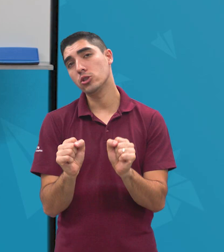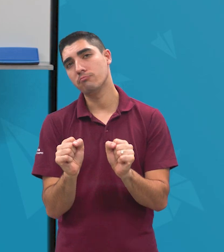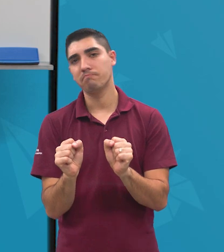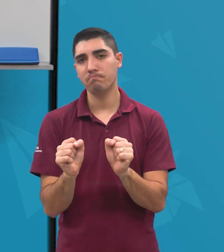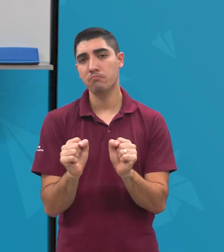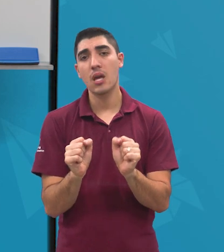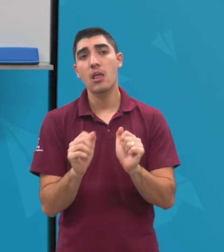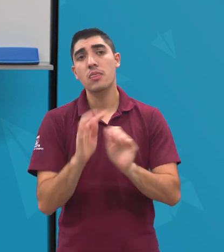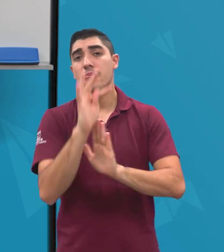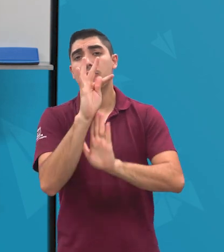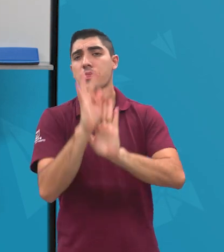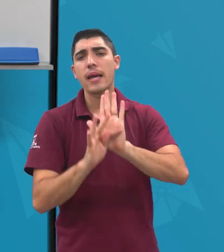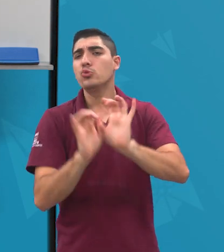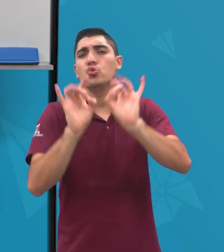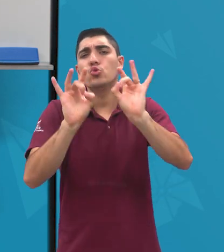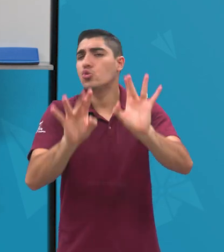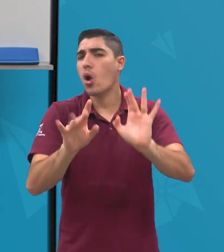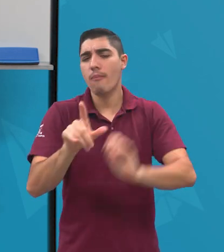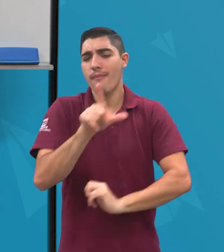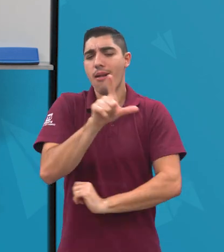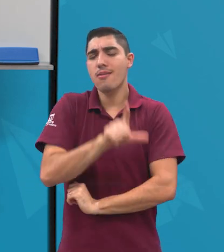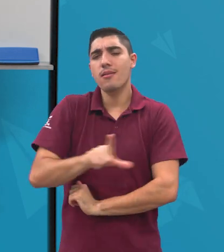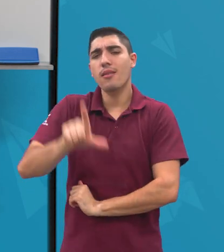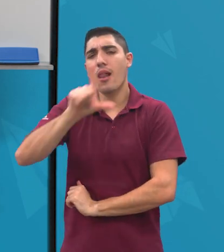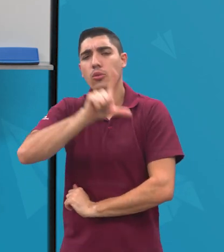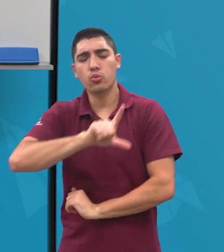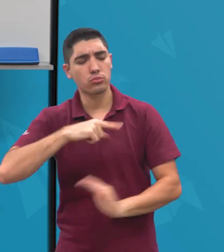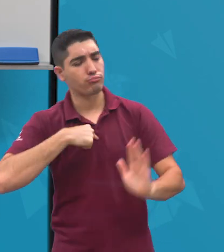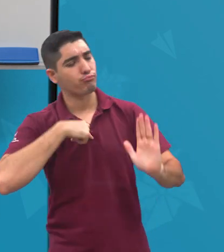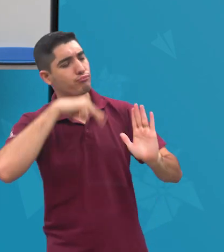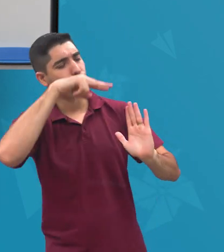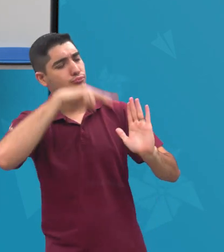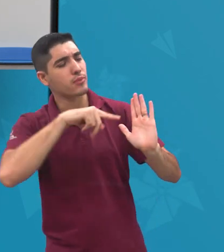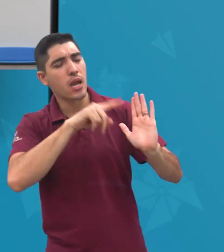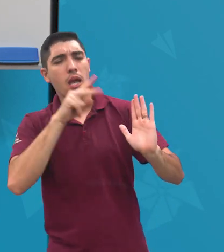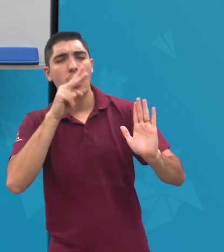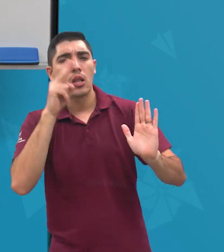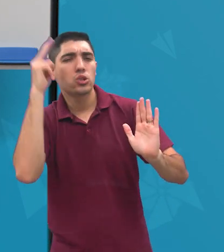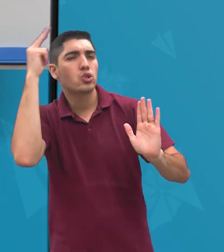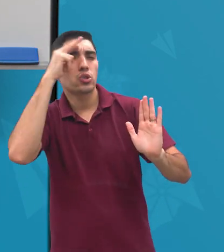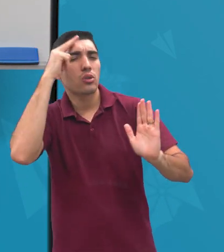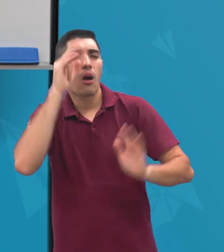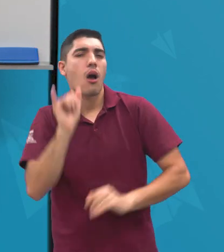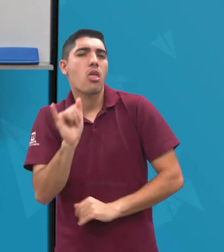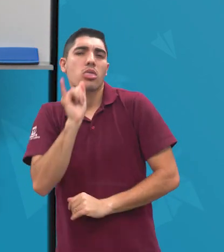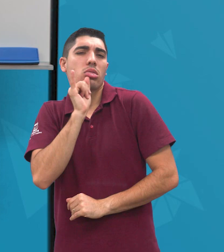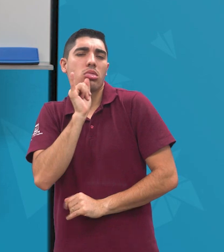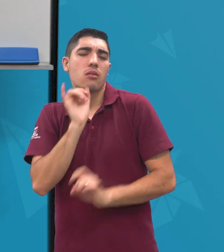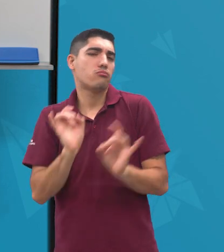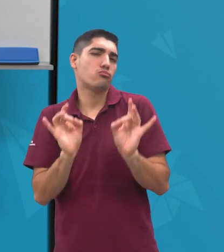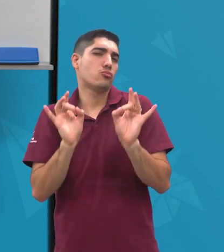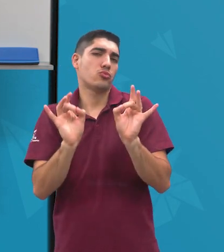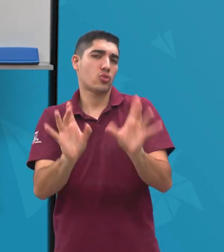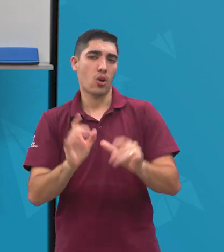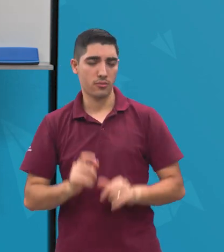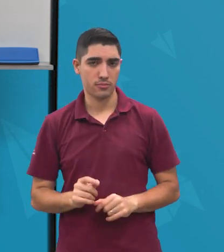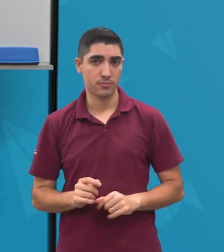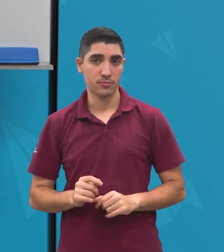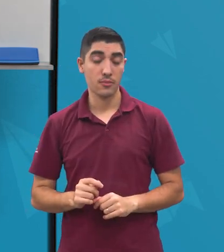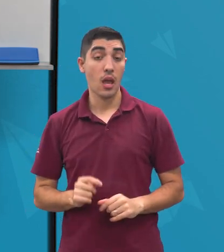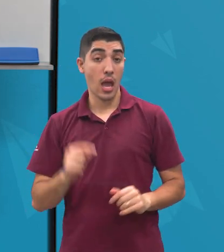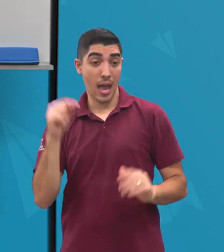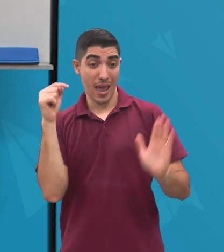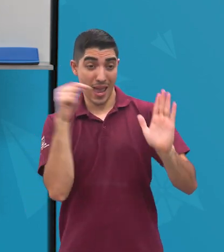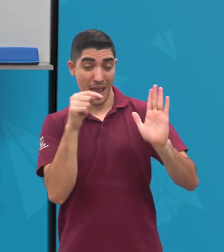de texto literário, né? Como uma ficção. Trata-se de uma ficção que ela